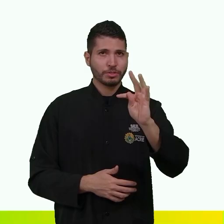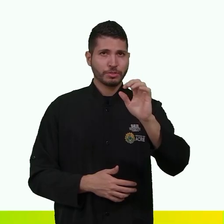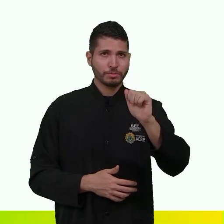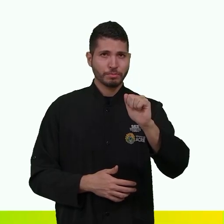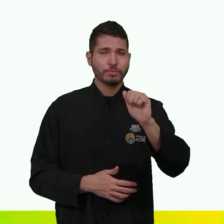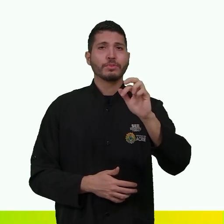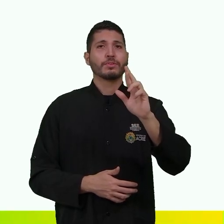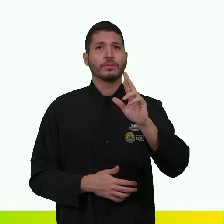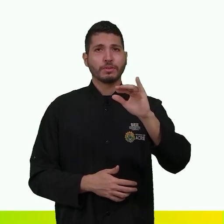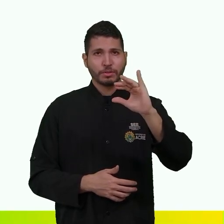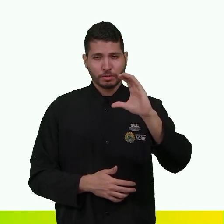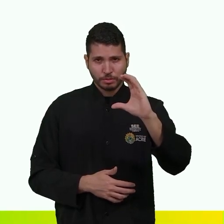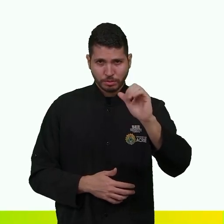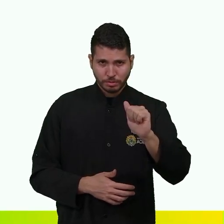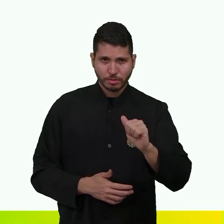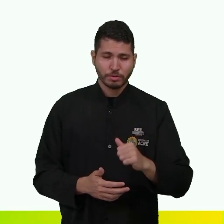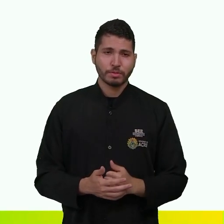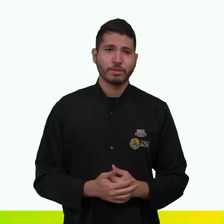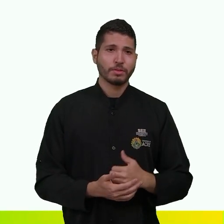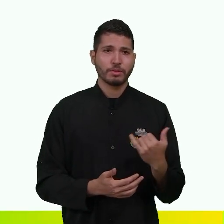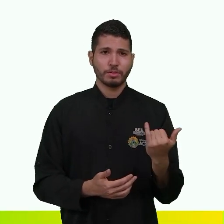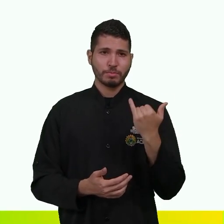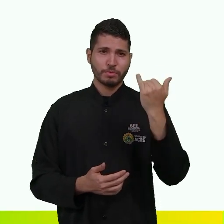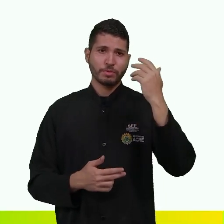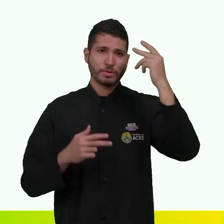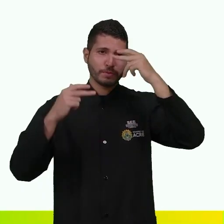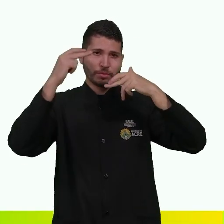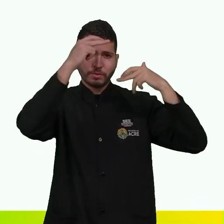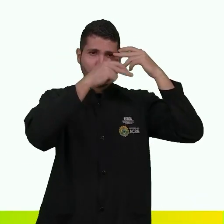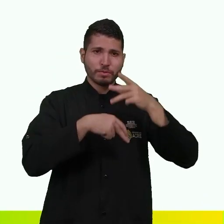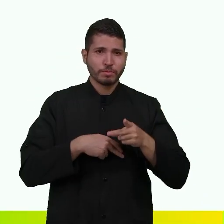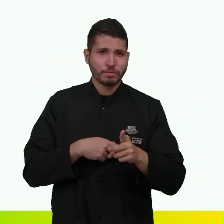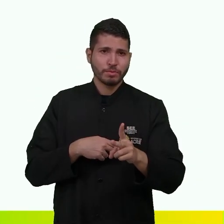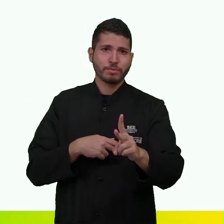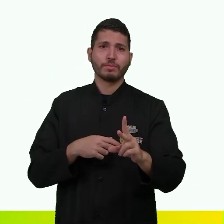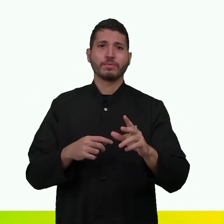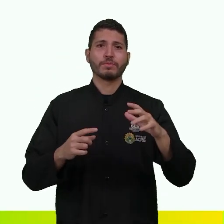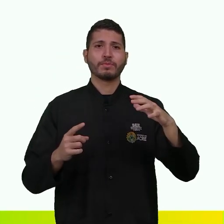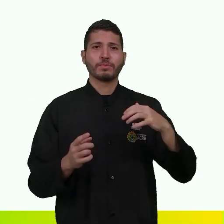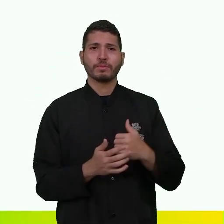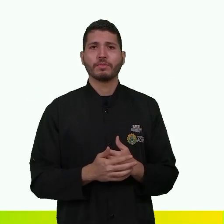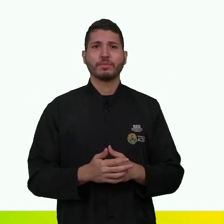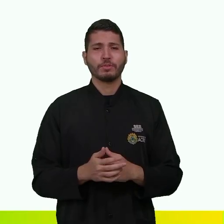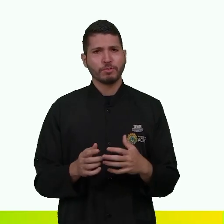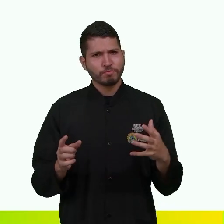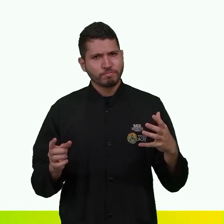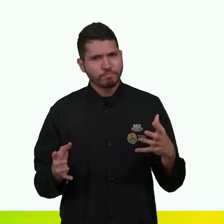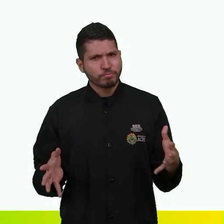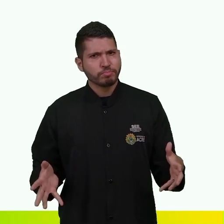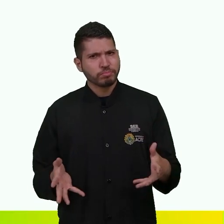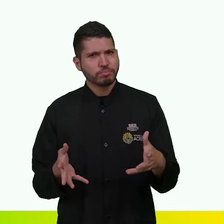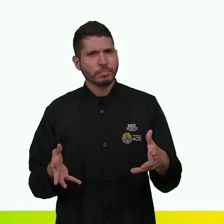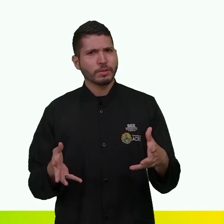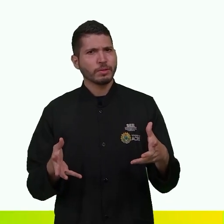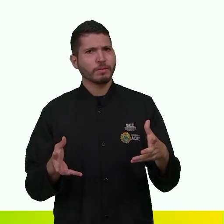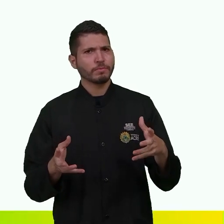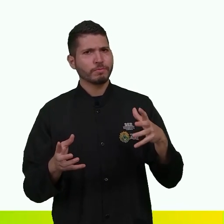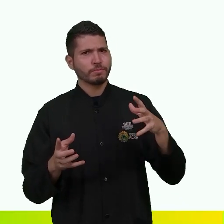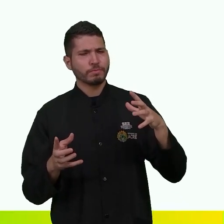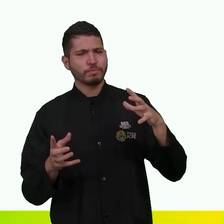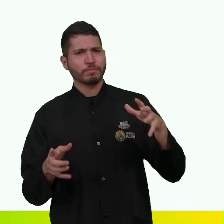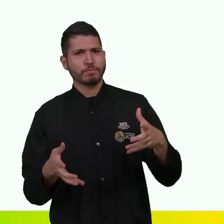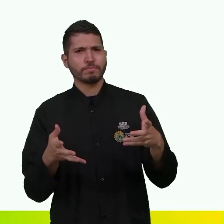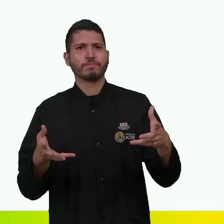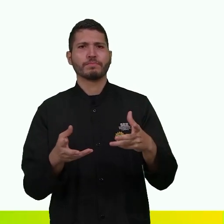aluno. É fundamental a fiscalização contínua e o incentivo à denúncia. Esses são essenciais, viu,